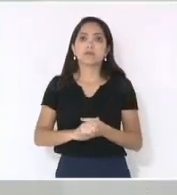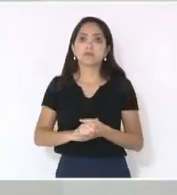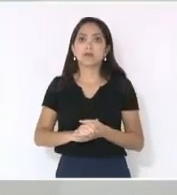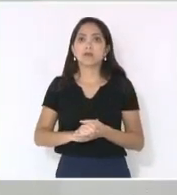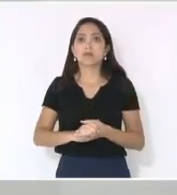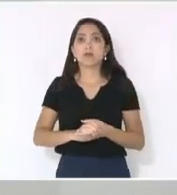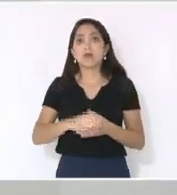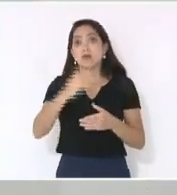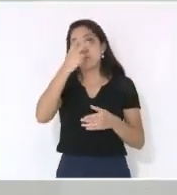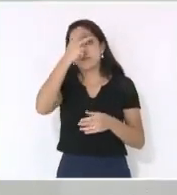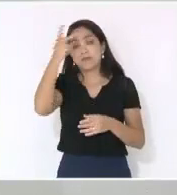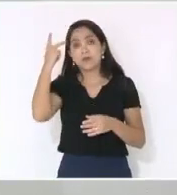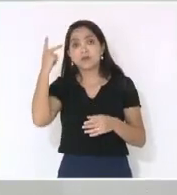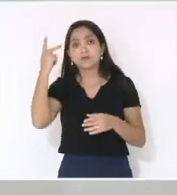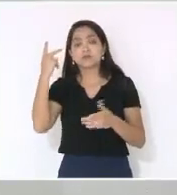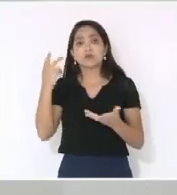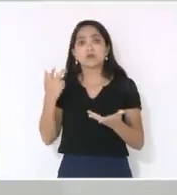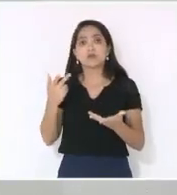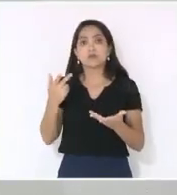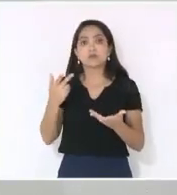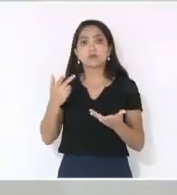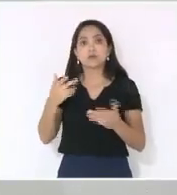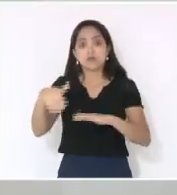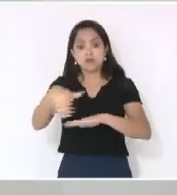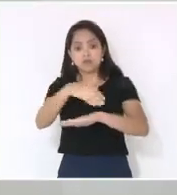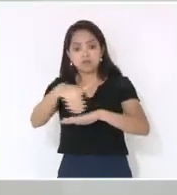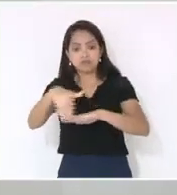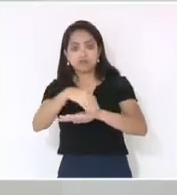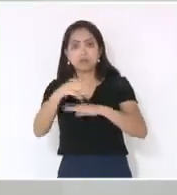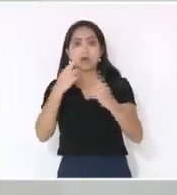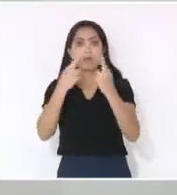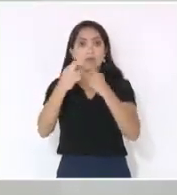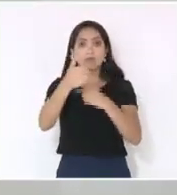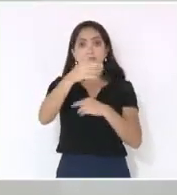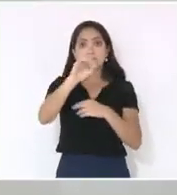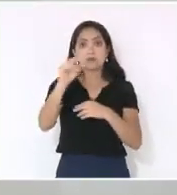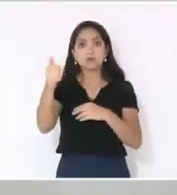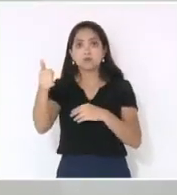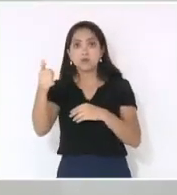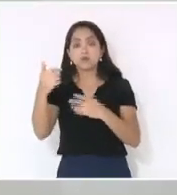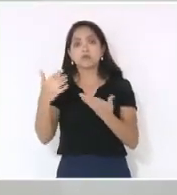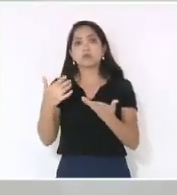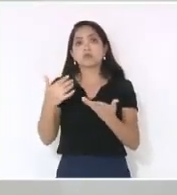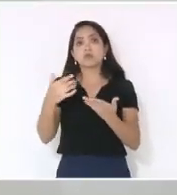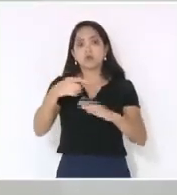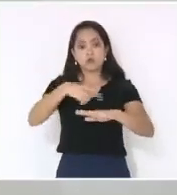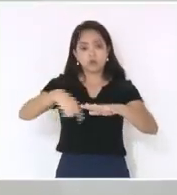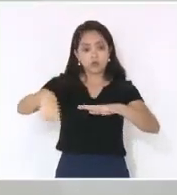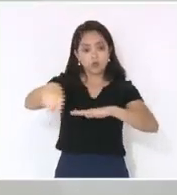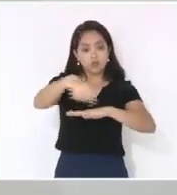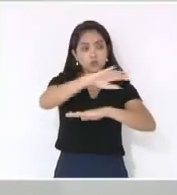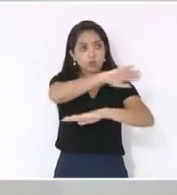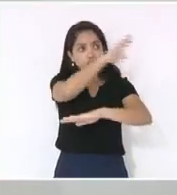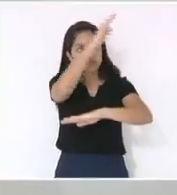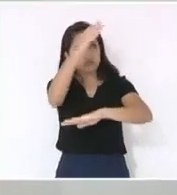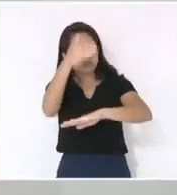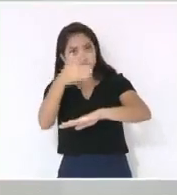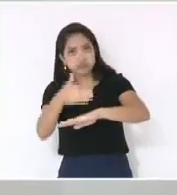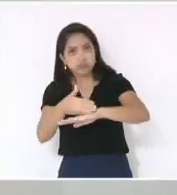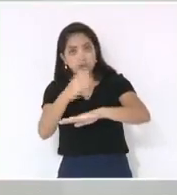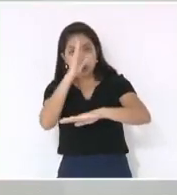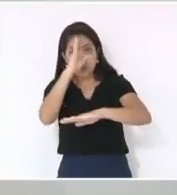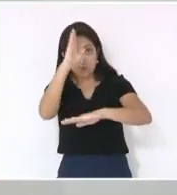passageiros das margens da 101, da Via Expressa, no contorno do nosso morro aqui,